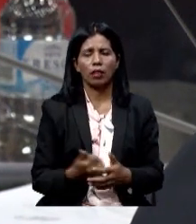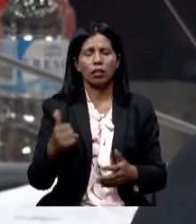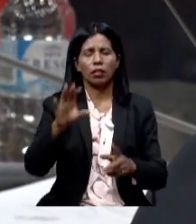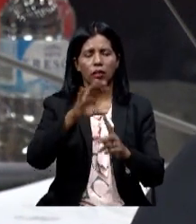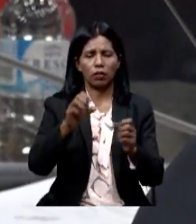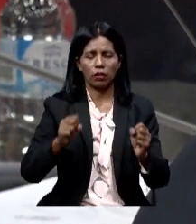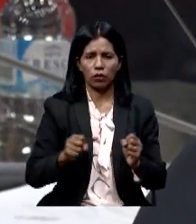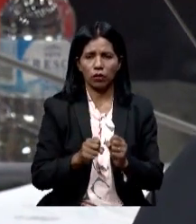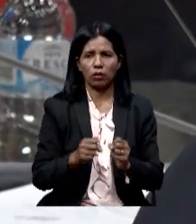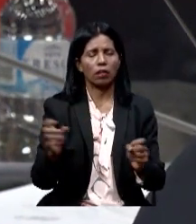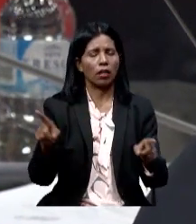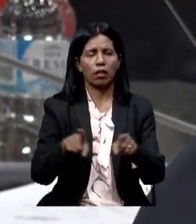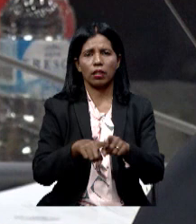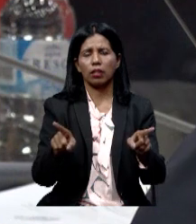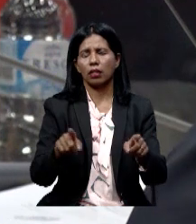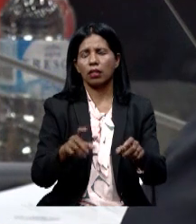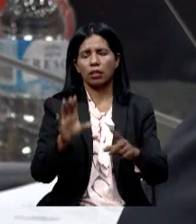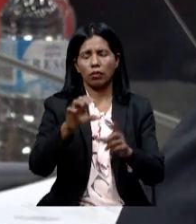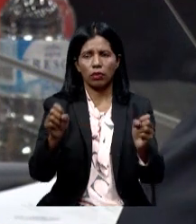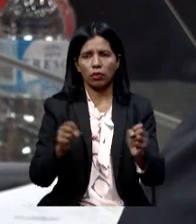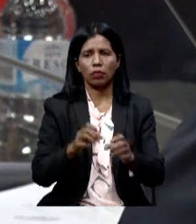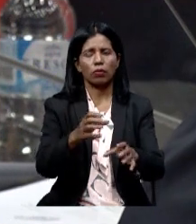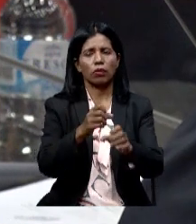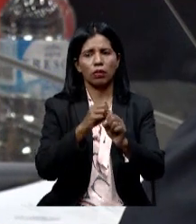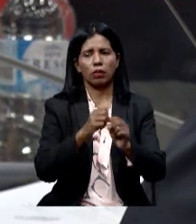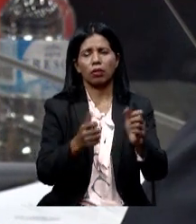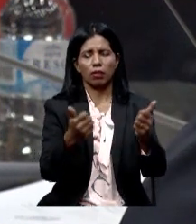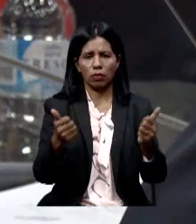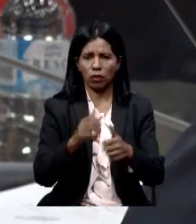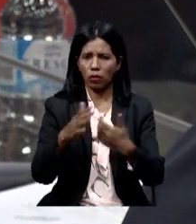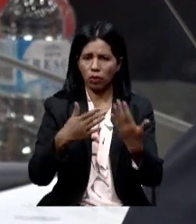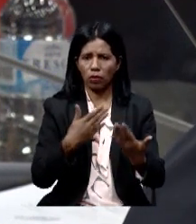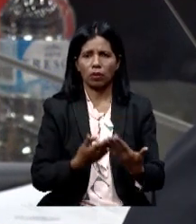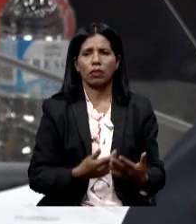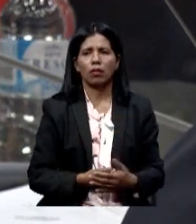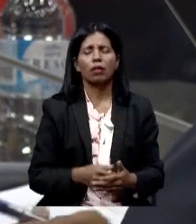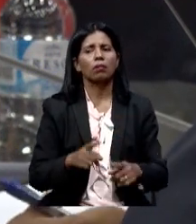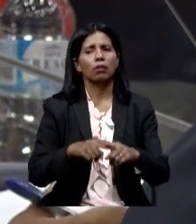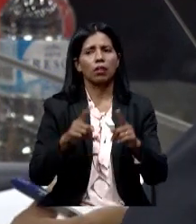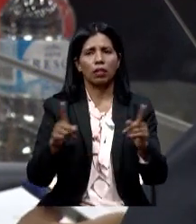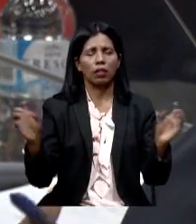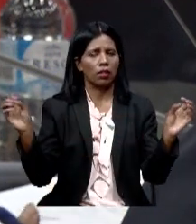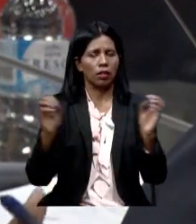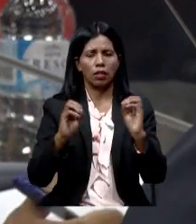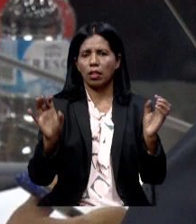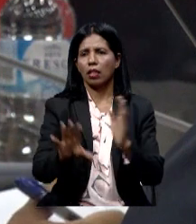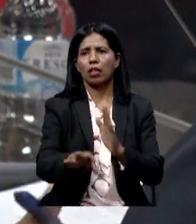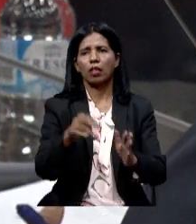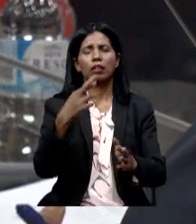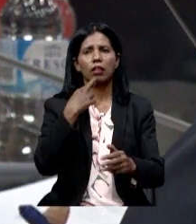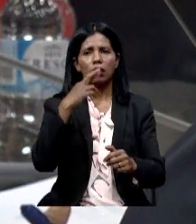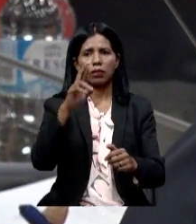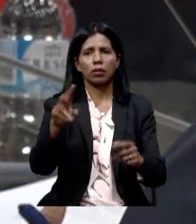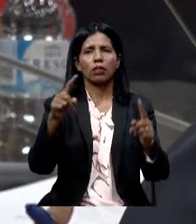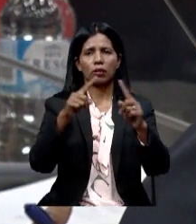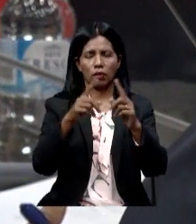ida nela hanes se fisuco ser selo, ni foto be questão ne ba autoridade será. Mas be nunca reta resposta to